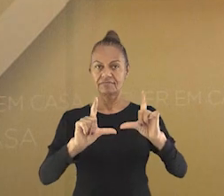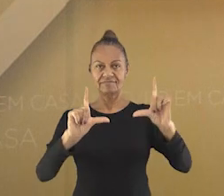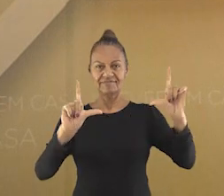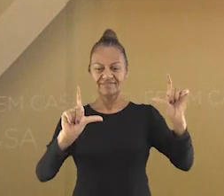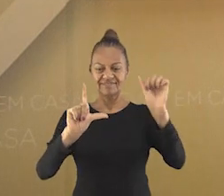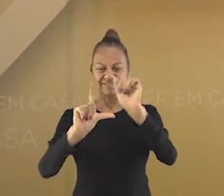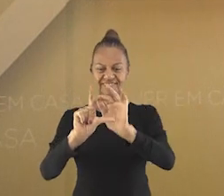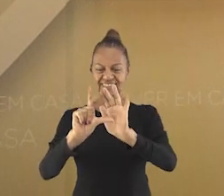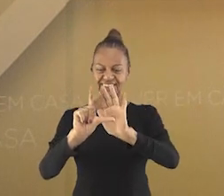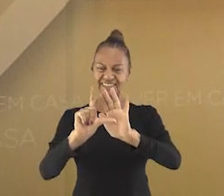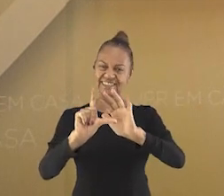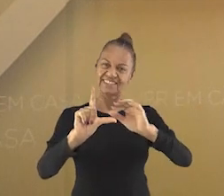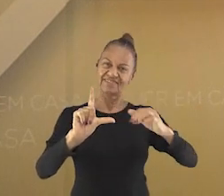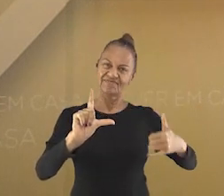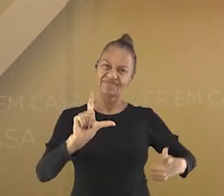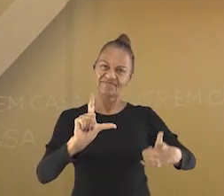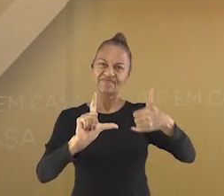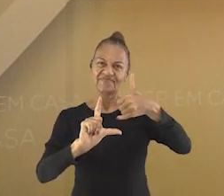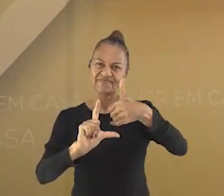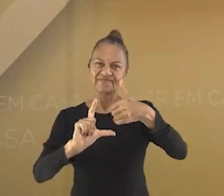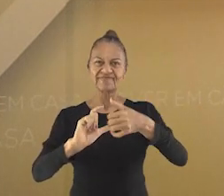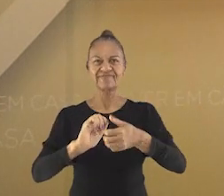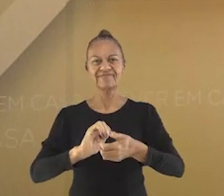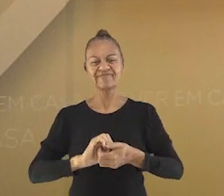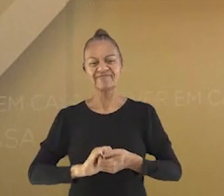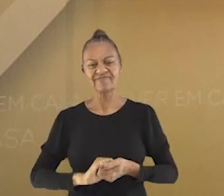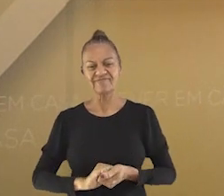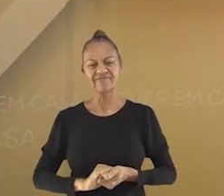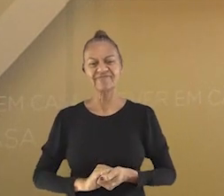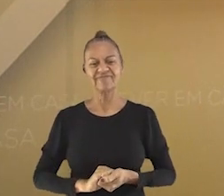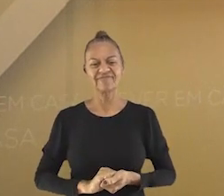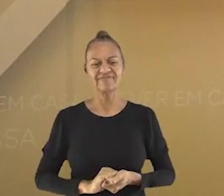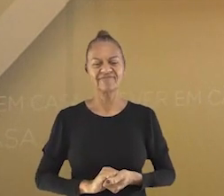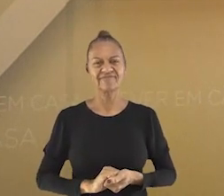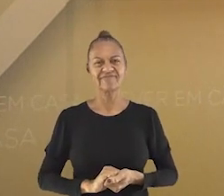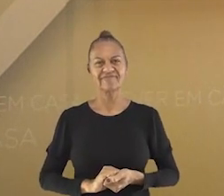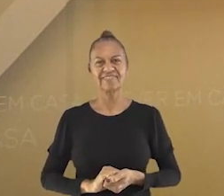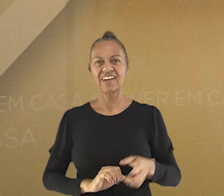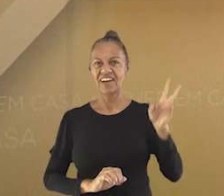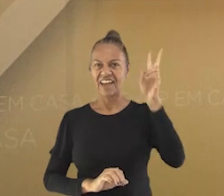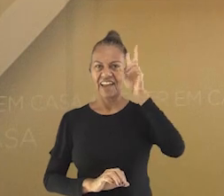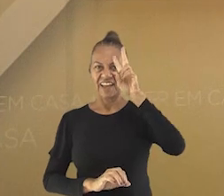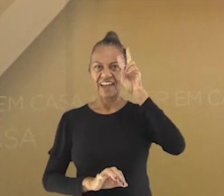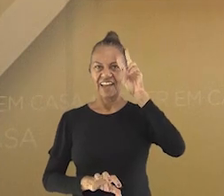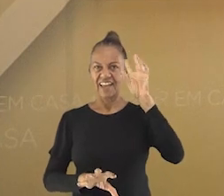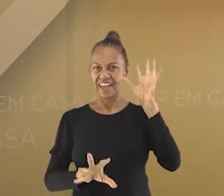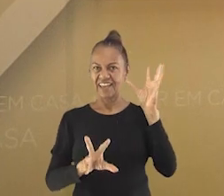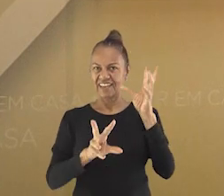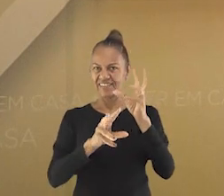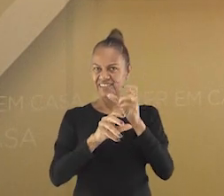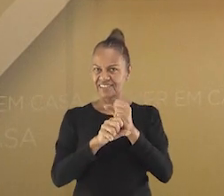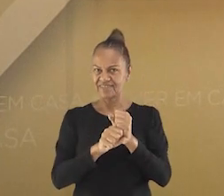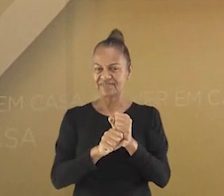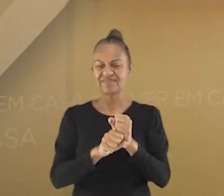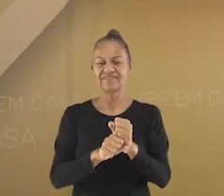seu celular para o QR Code que aparece na tela. Vamos revisar a